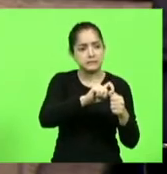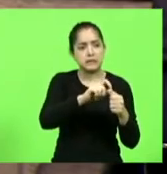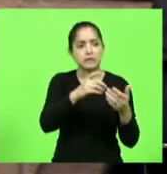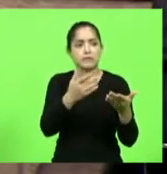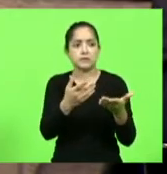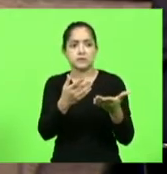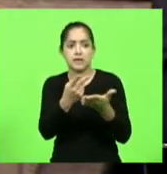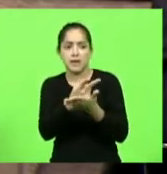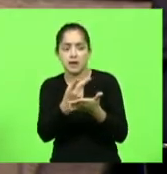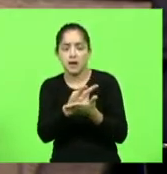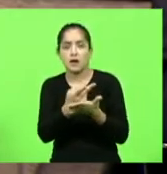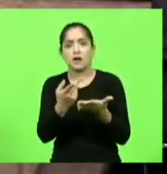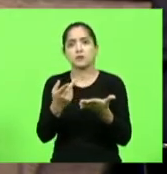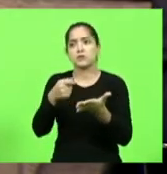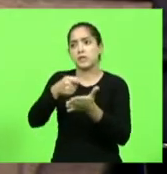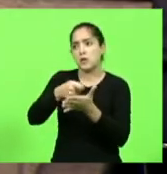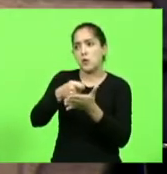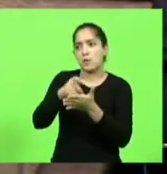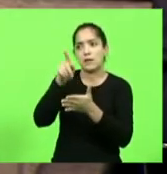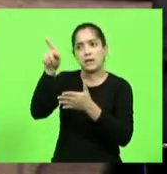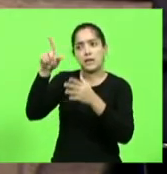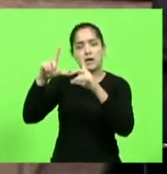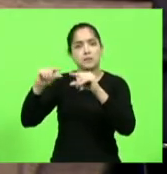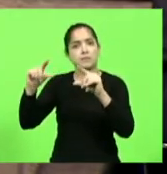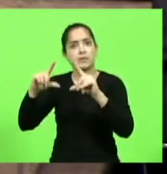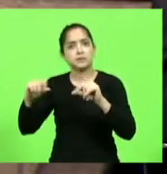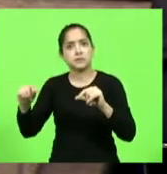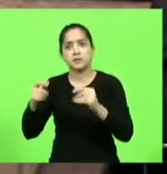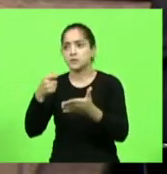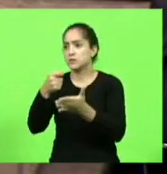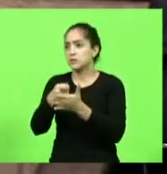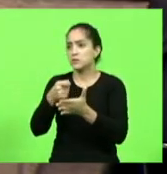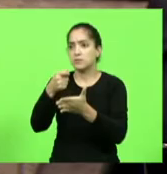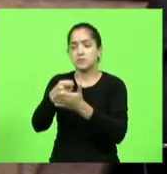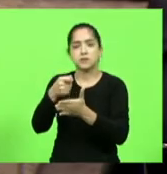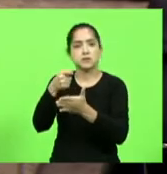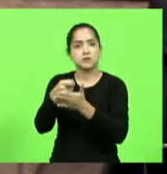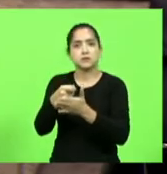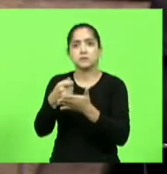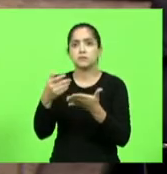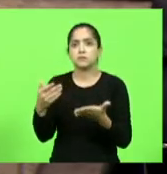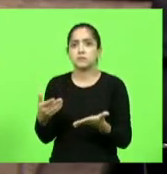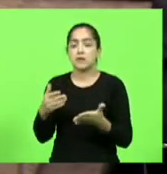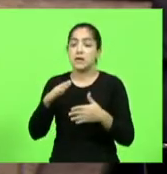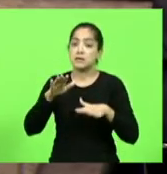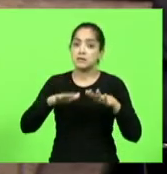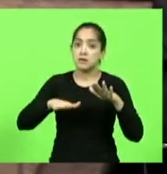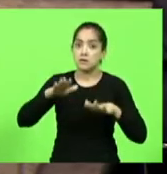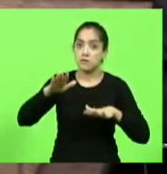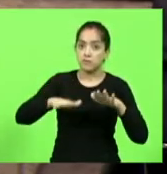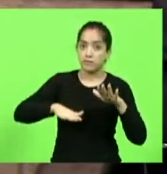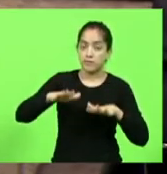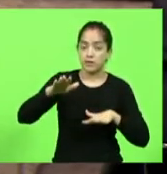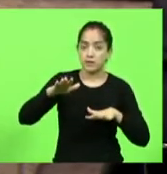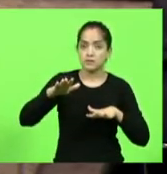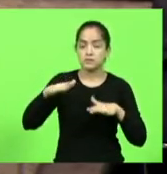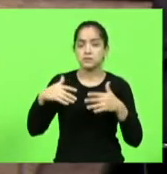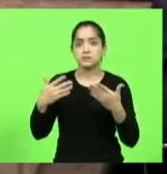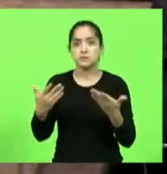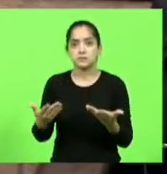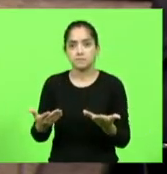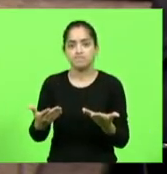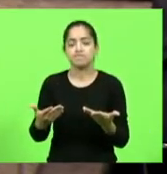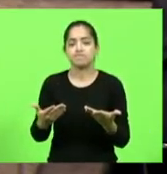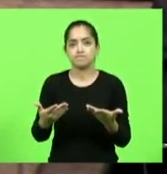errado, porque nós temos que cobrar lá em Brasília. Nós estamos cobrando. Mas talvez esse gesto que